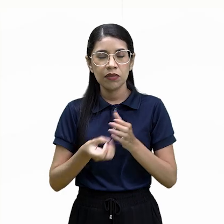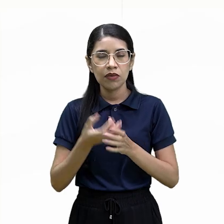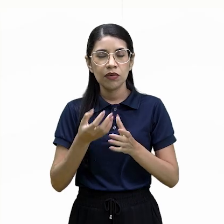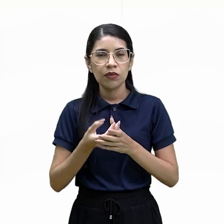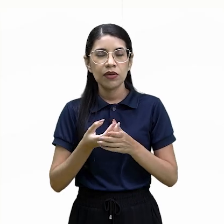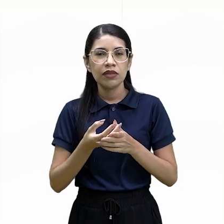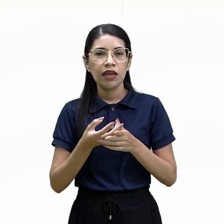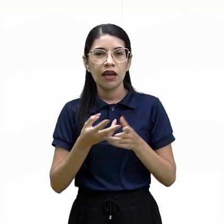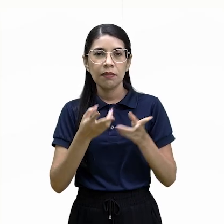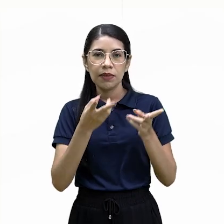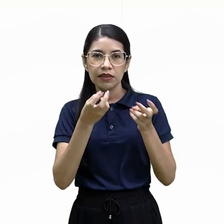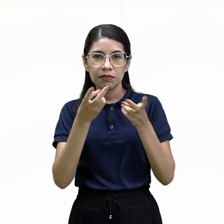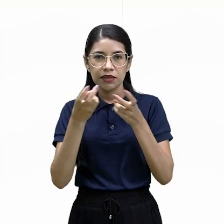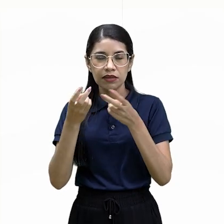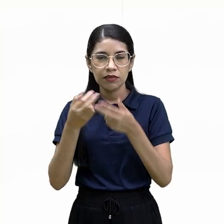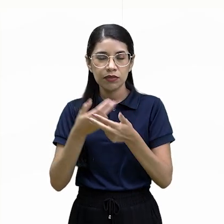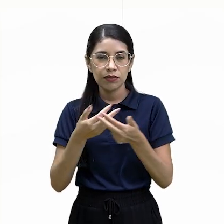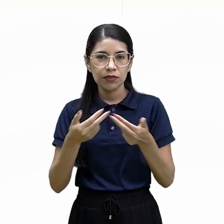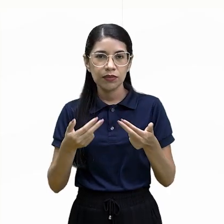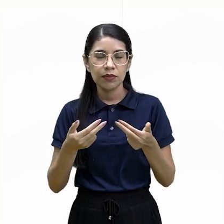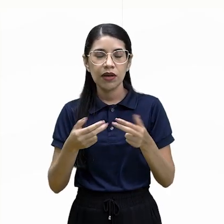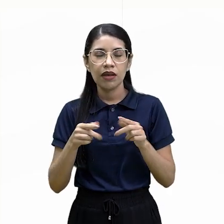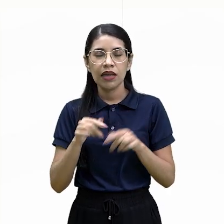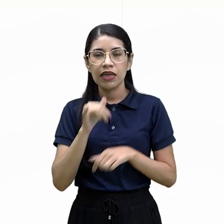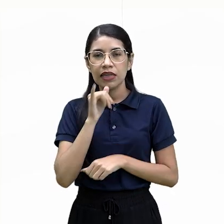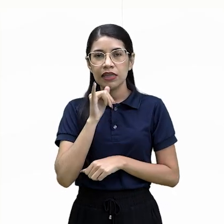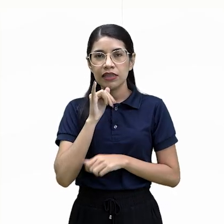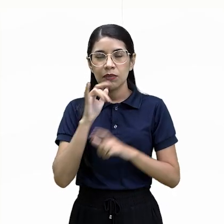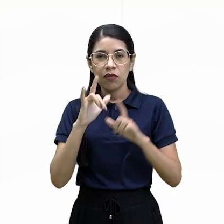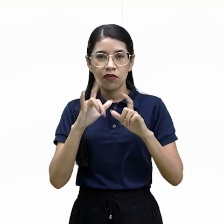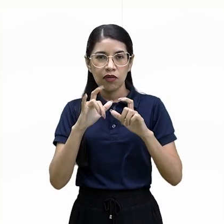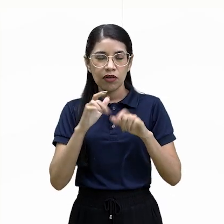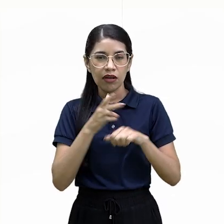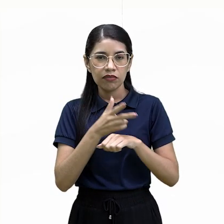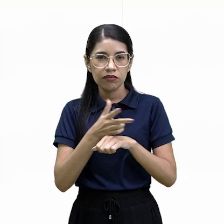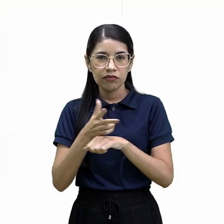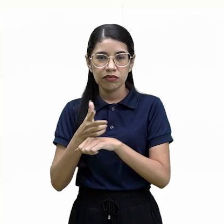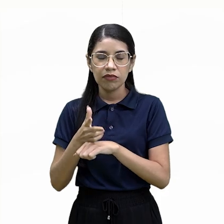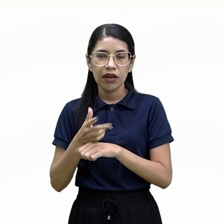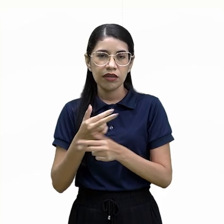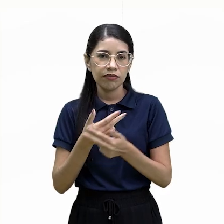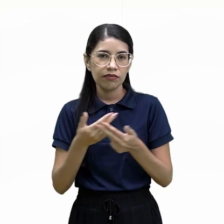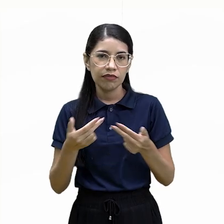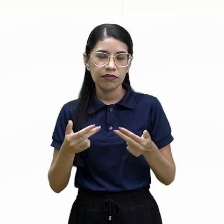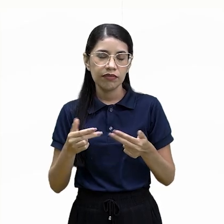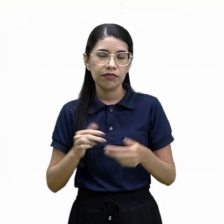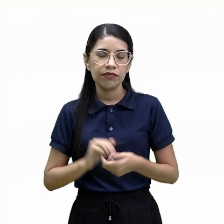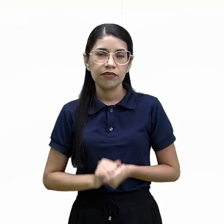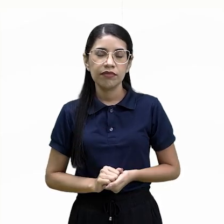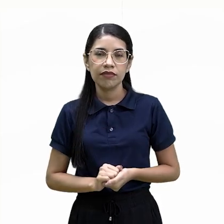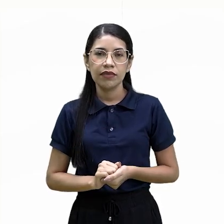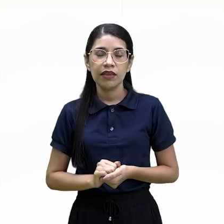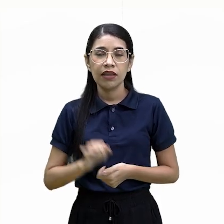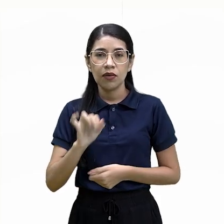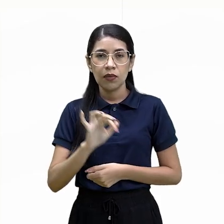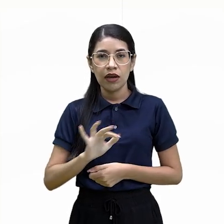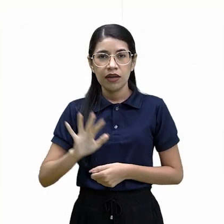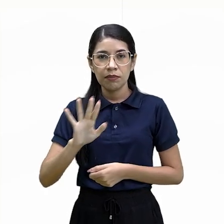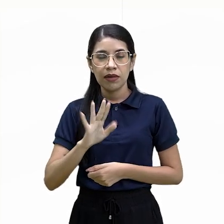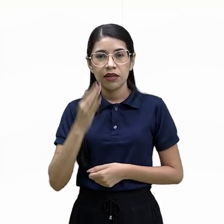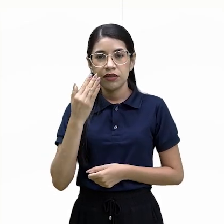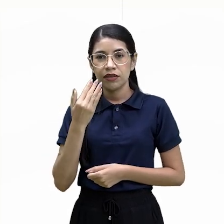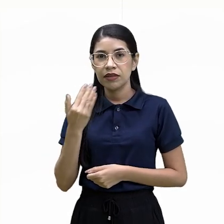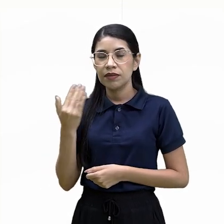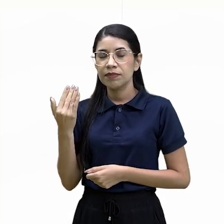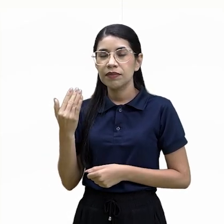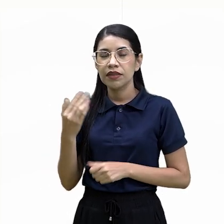sensação da visão e fotografar, filmar, entre outros. E essas 4 imagens que você